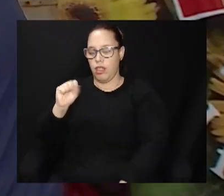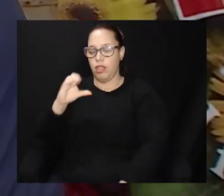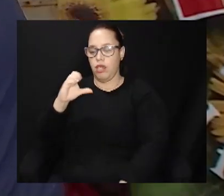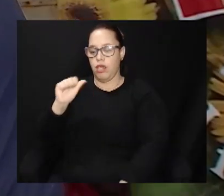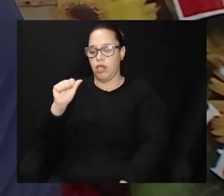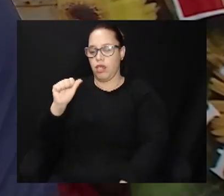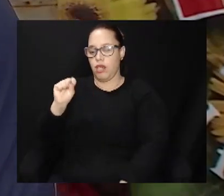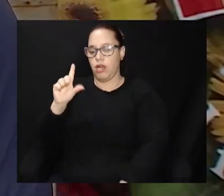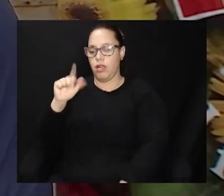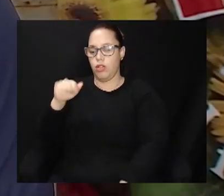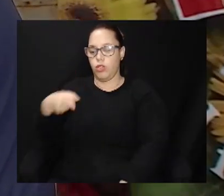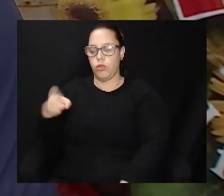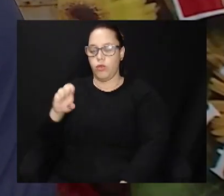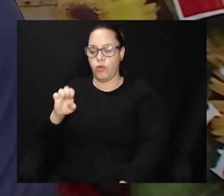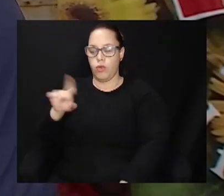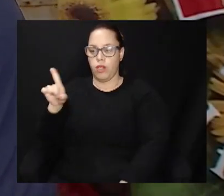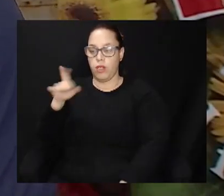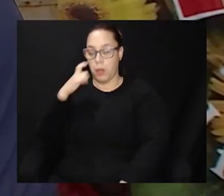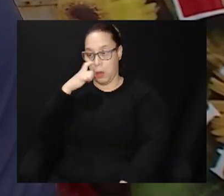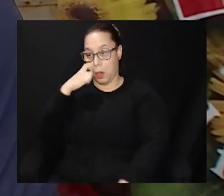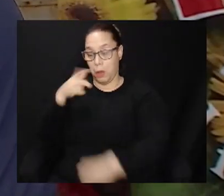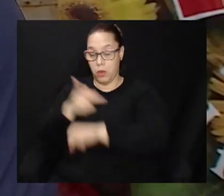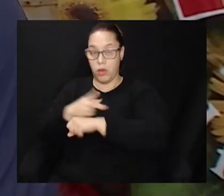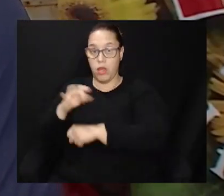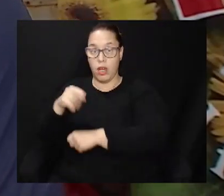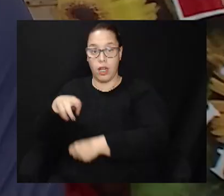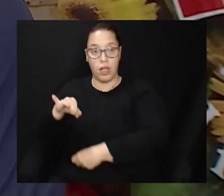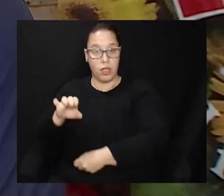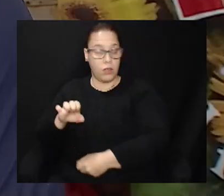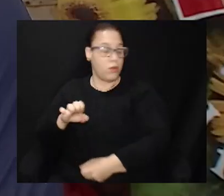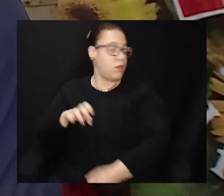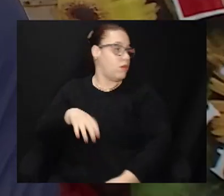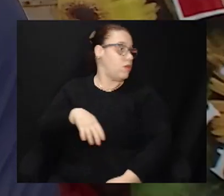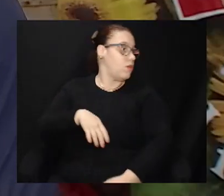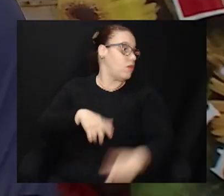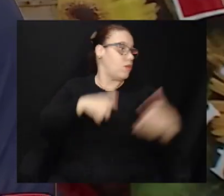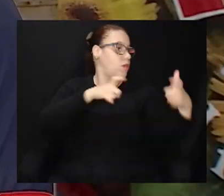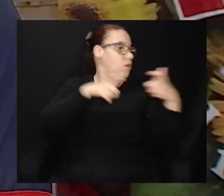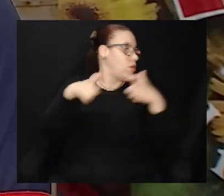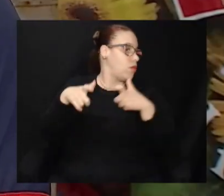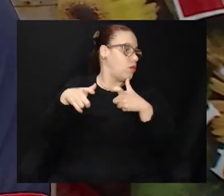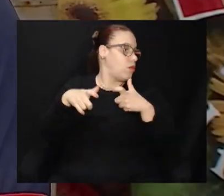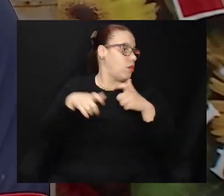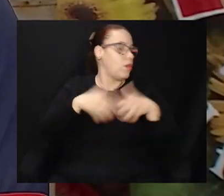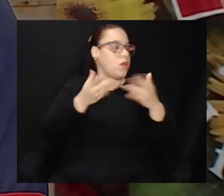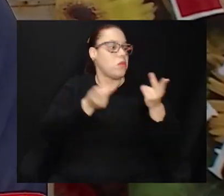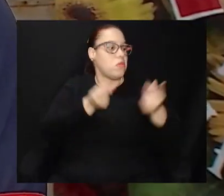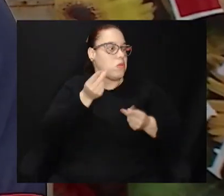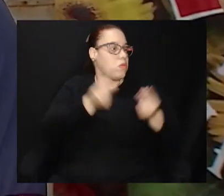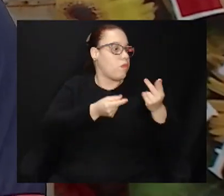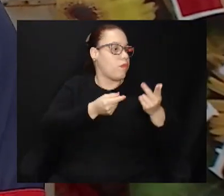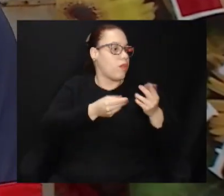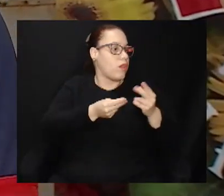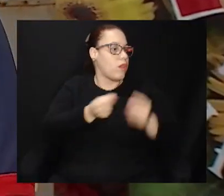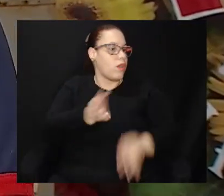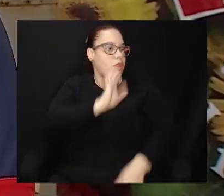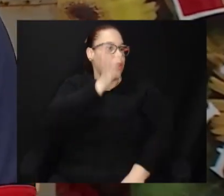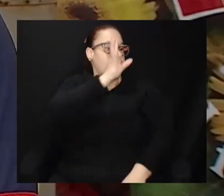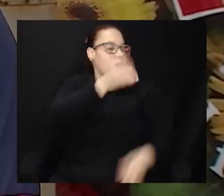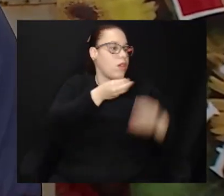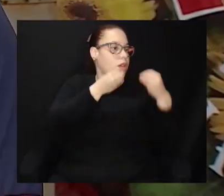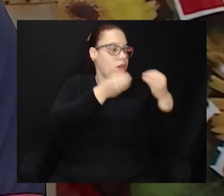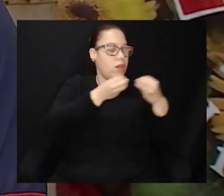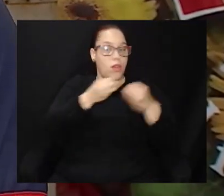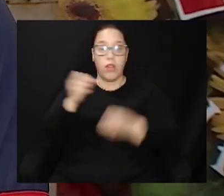procura aqui nessa data. E aqui no seu box tem unidades saindo de qual valor até o mais caro, como que é? De 8 a